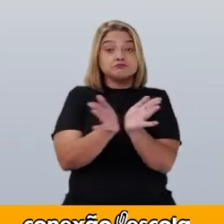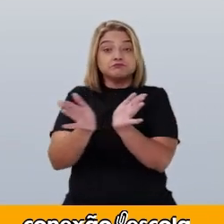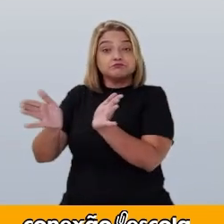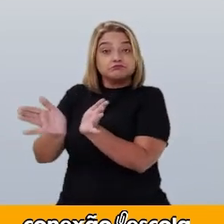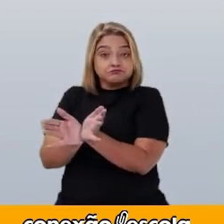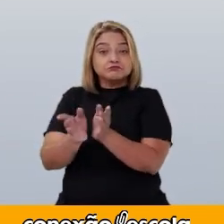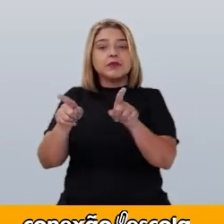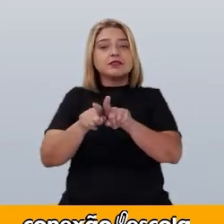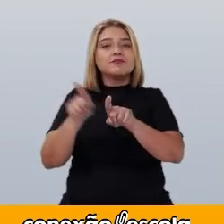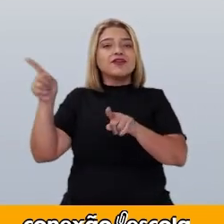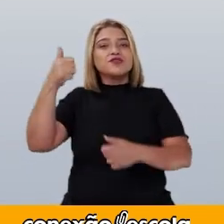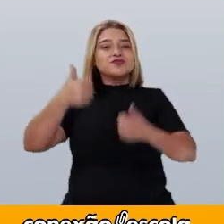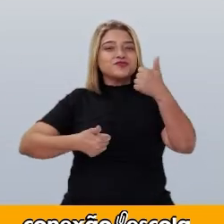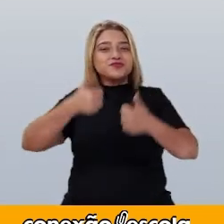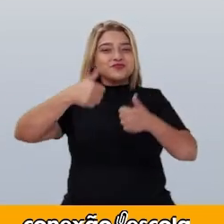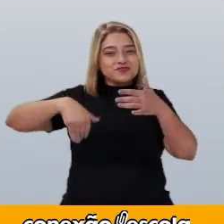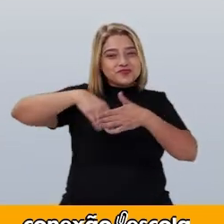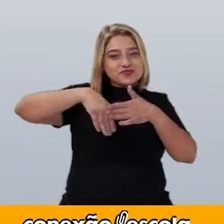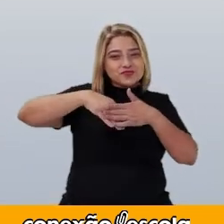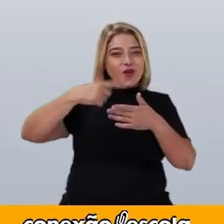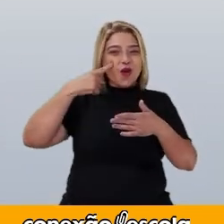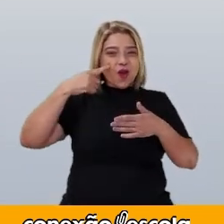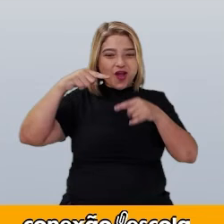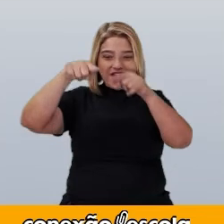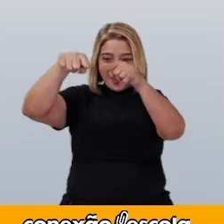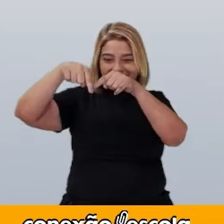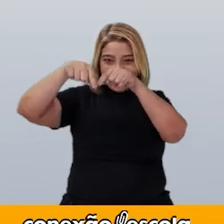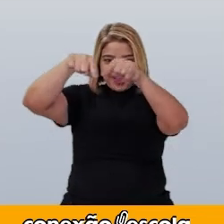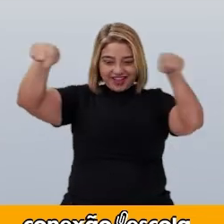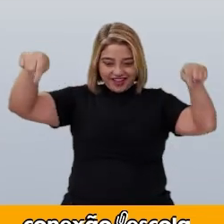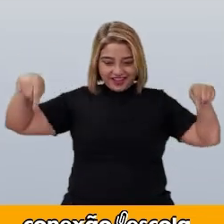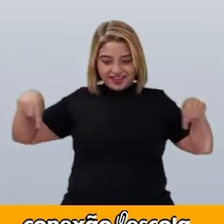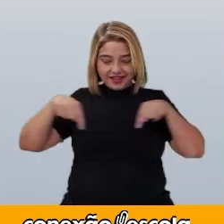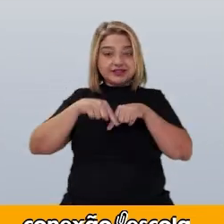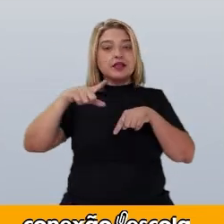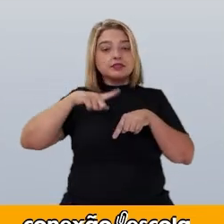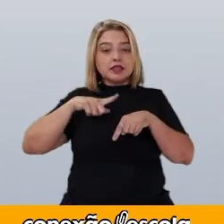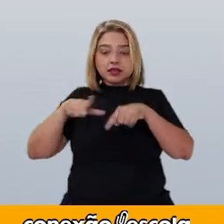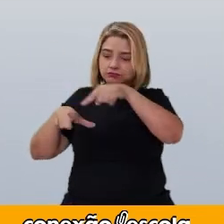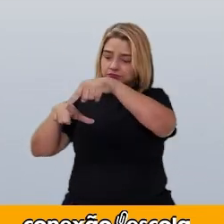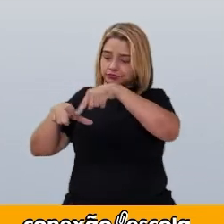por exemplo, do campo de futebol tem 90 graus.